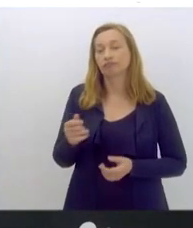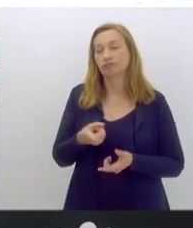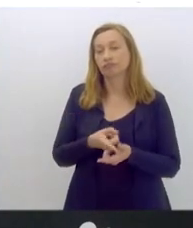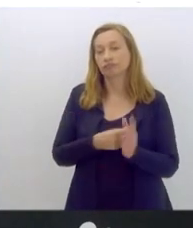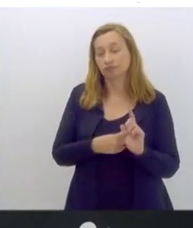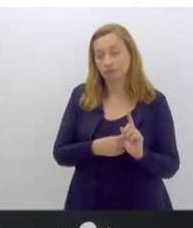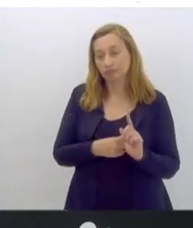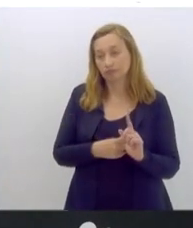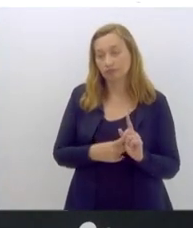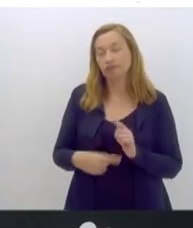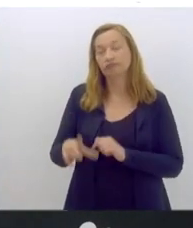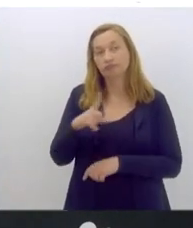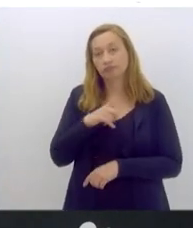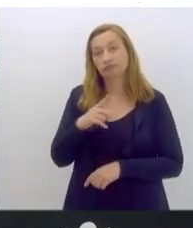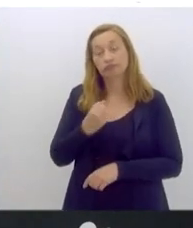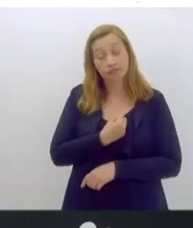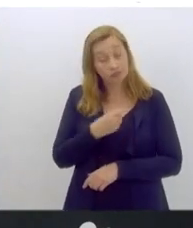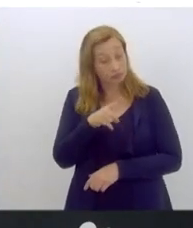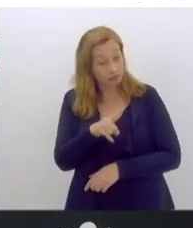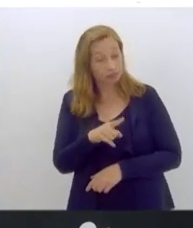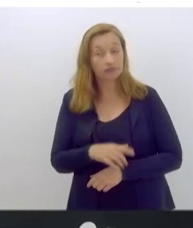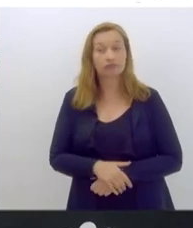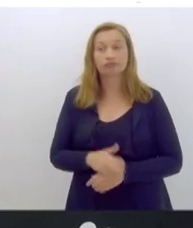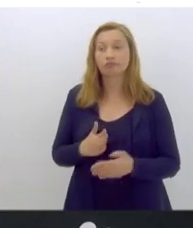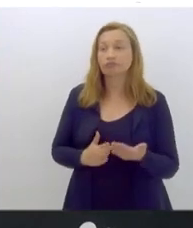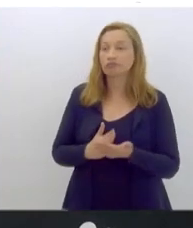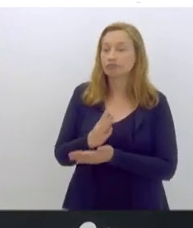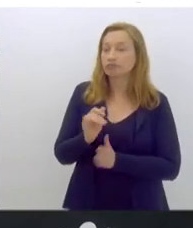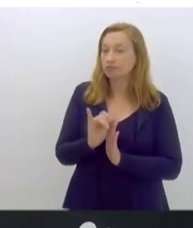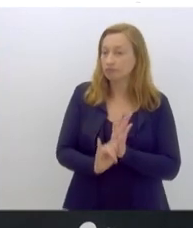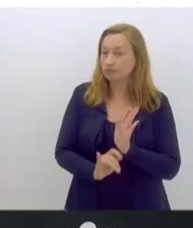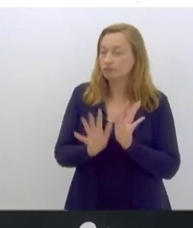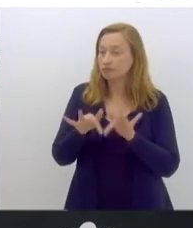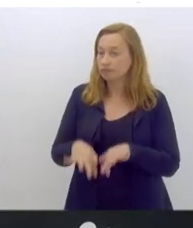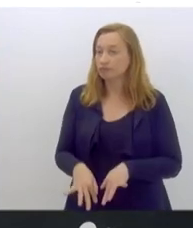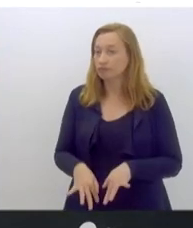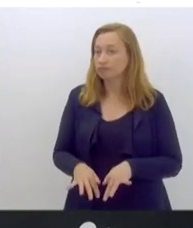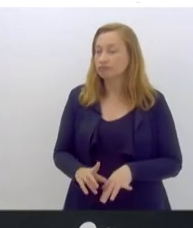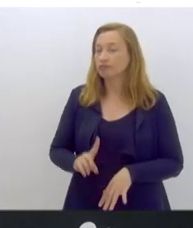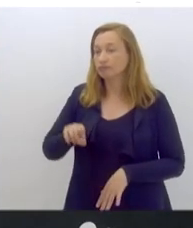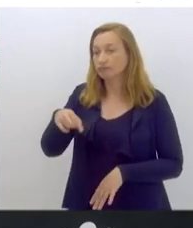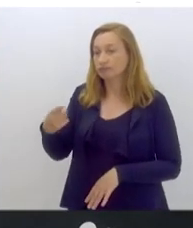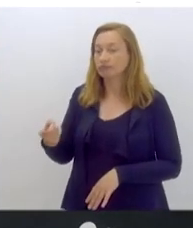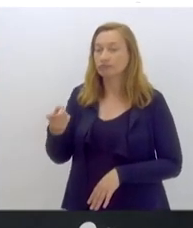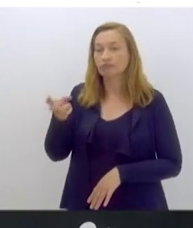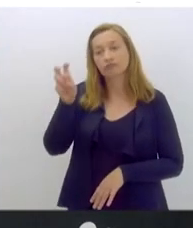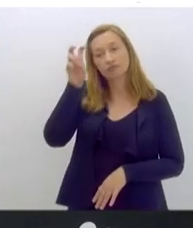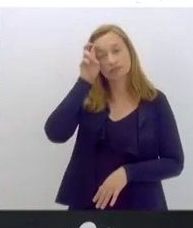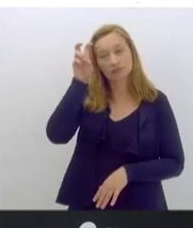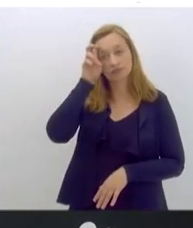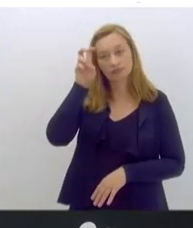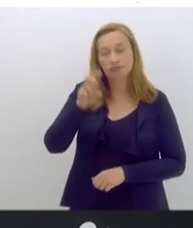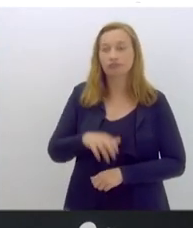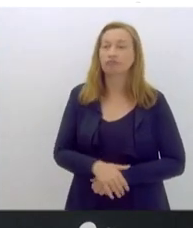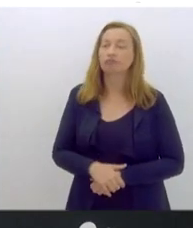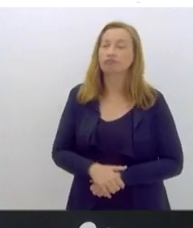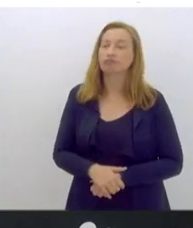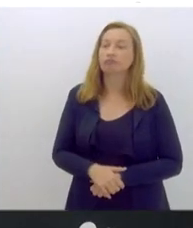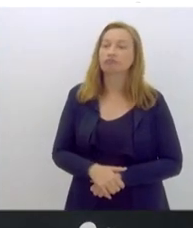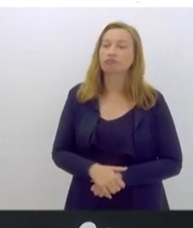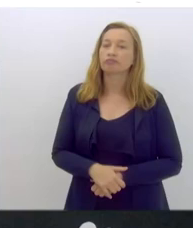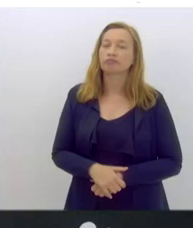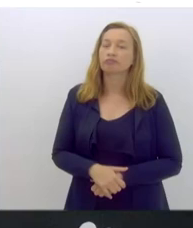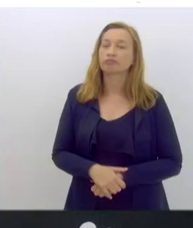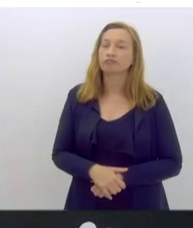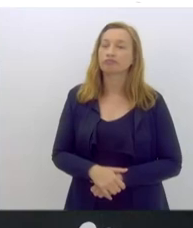e consta esse número lá nós vamos aprovar o relatório final na próxima quinta-feira a corrida